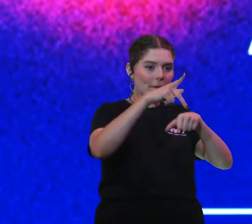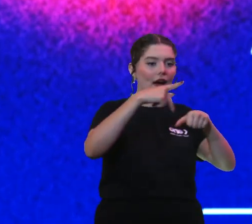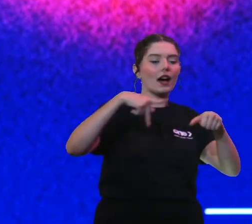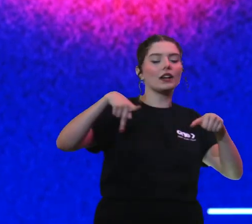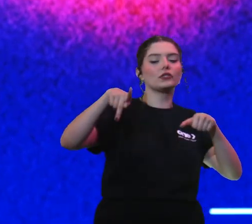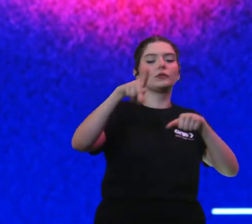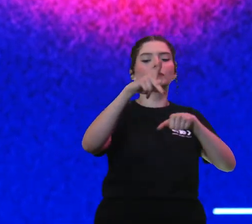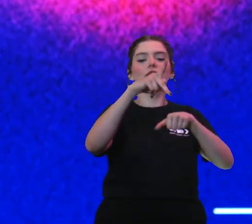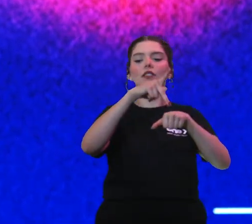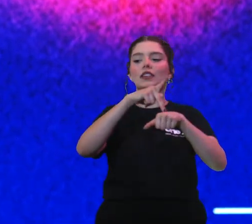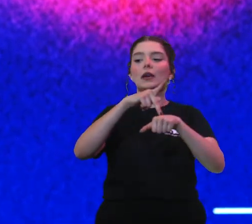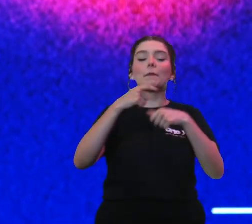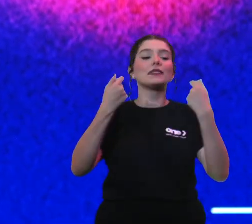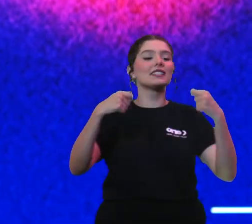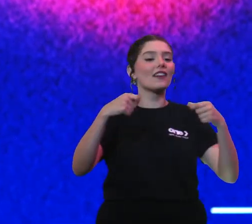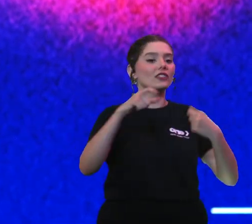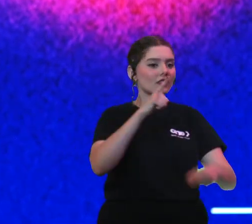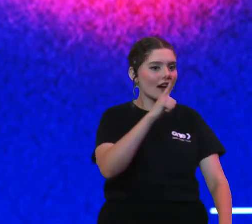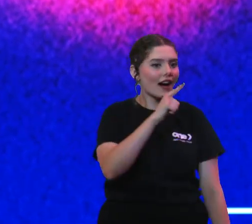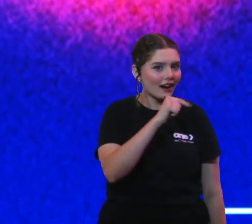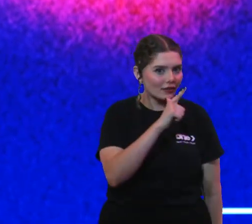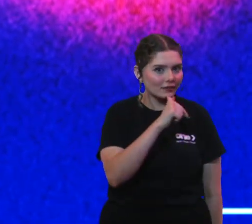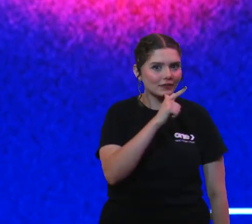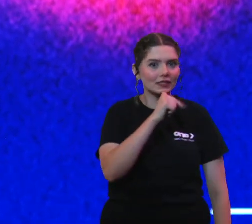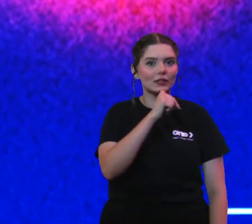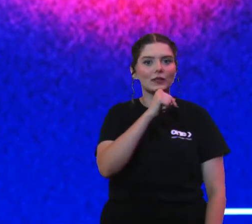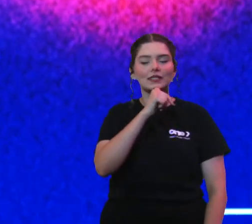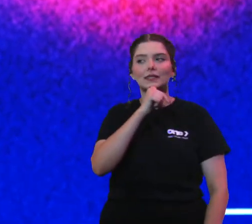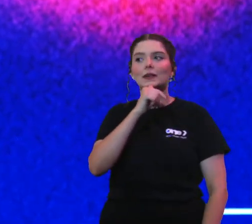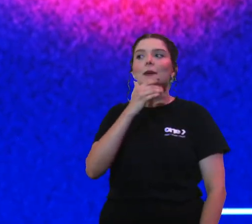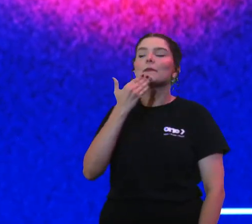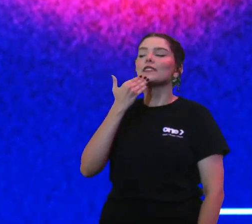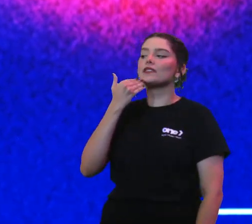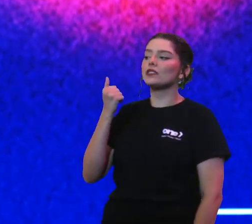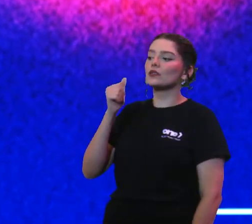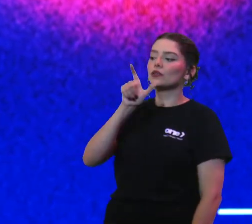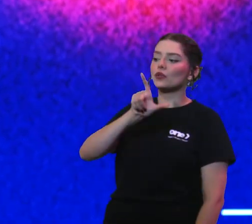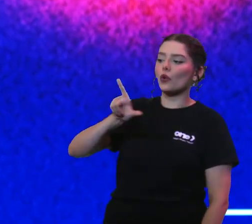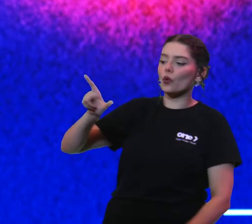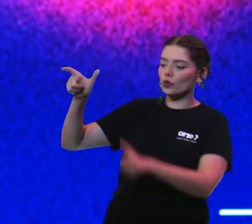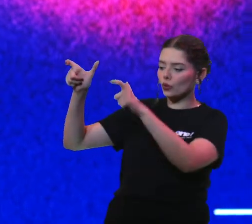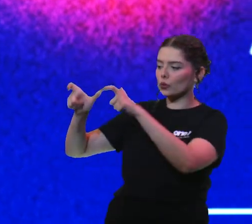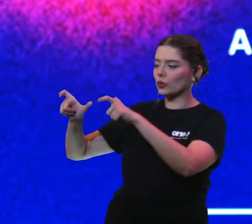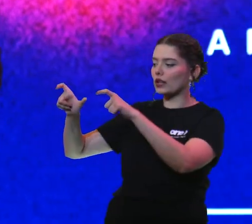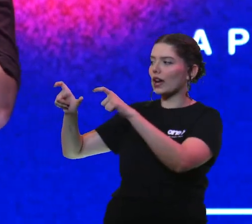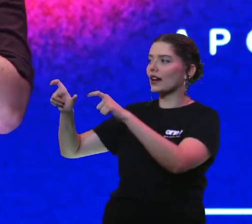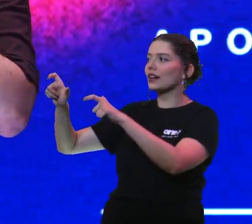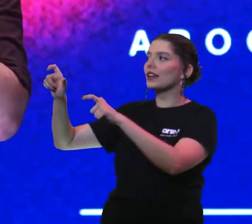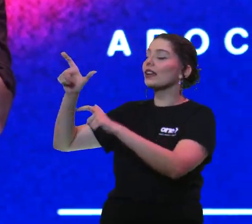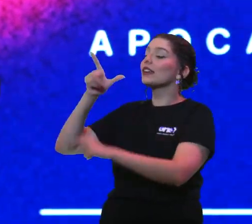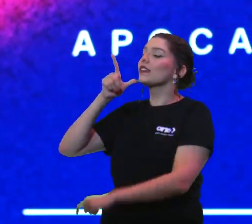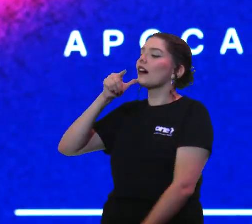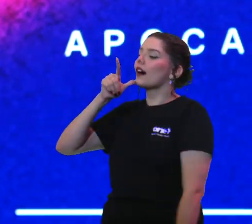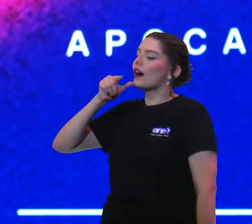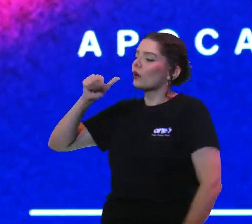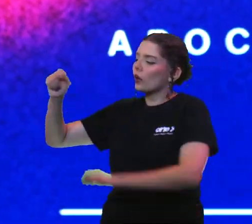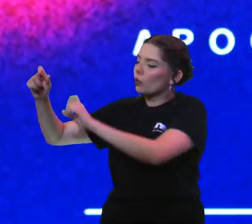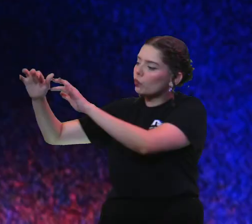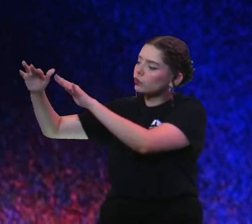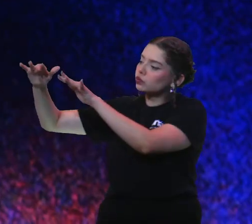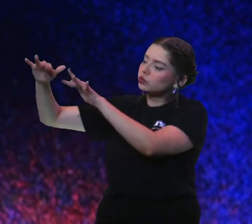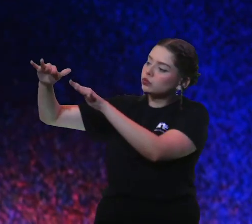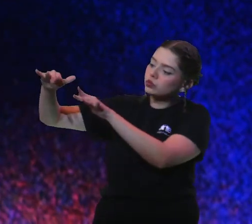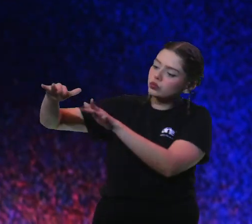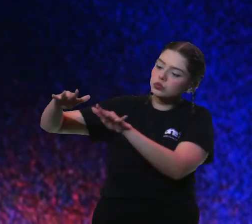muitos tremores sísmicos e, por isso, com águas termais, e de lá, essas águas termas vinham até a cidade, mas